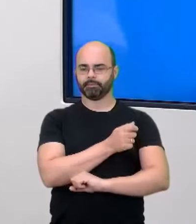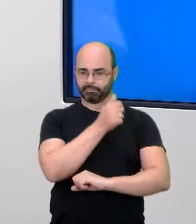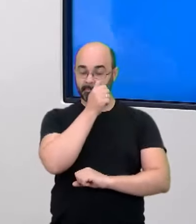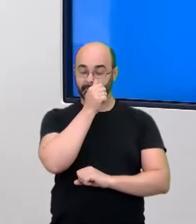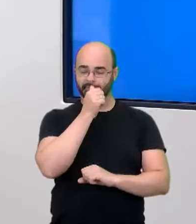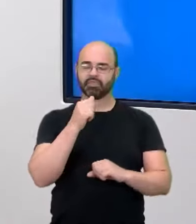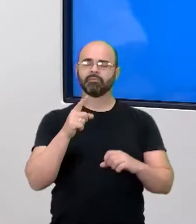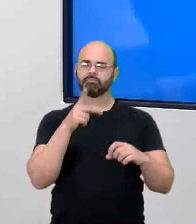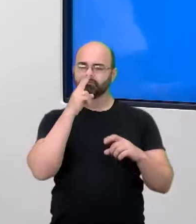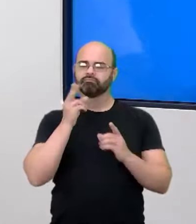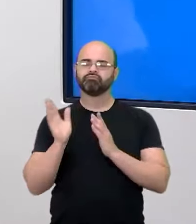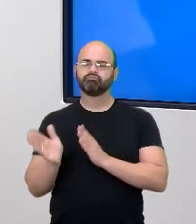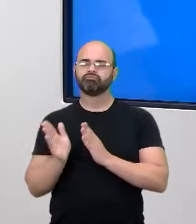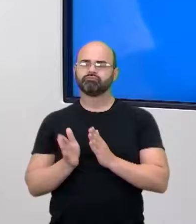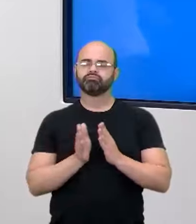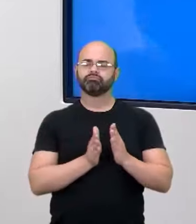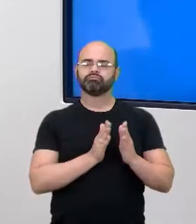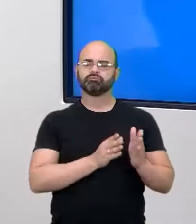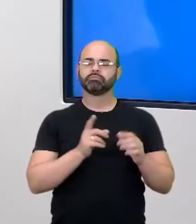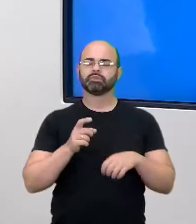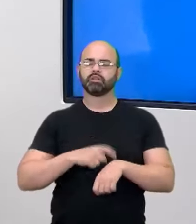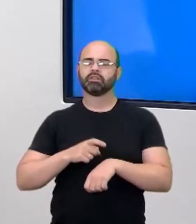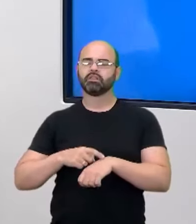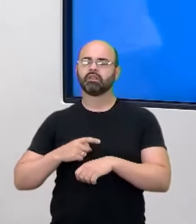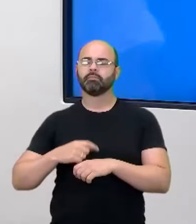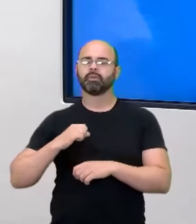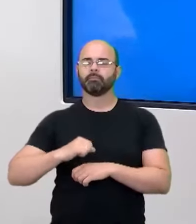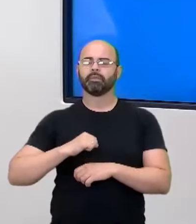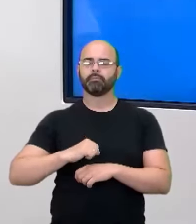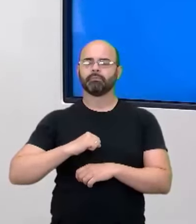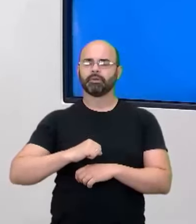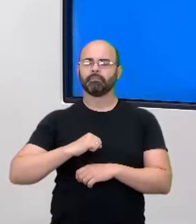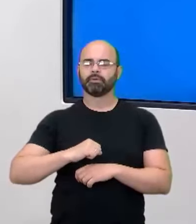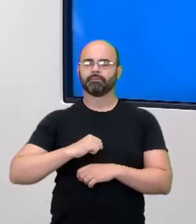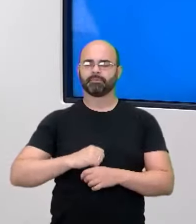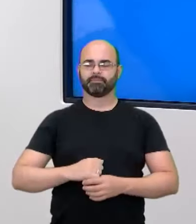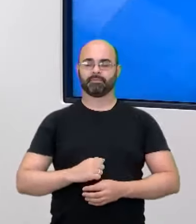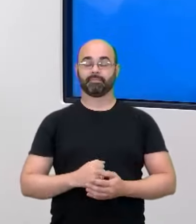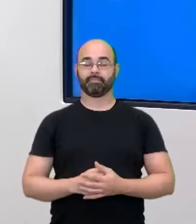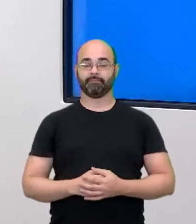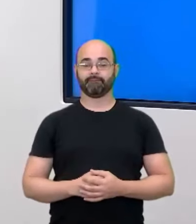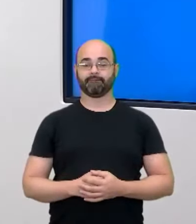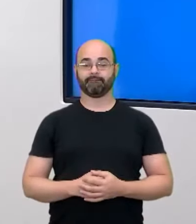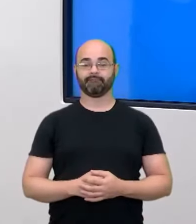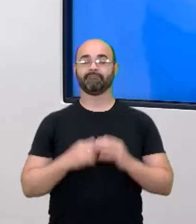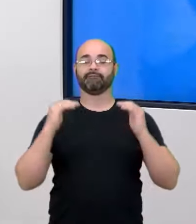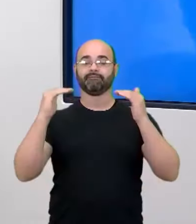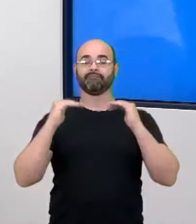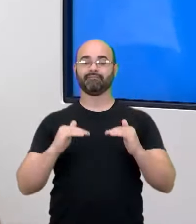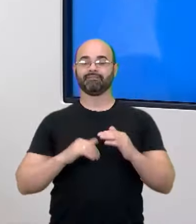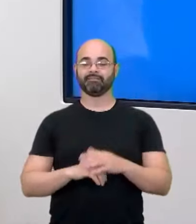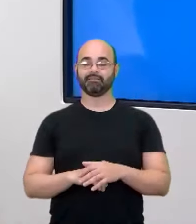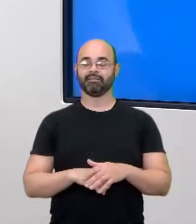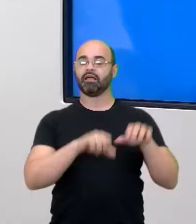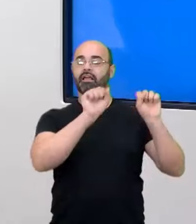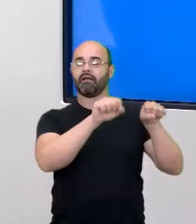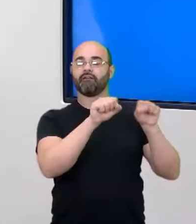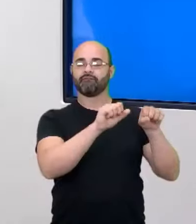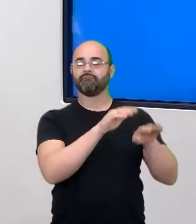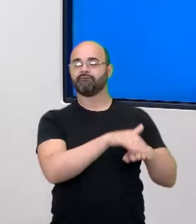e trazendo essa questão da batida. A batida é muito importante. E finalmente, vamos pro funk!